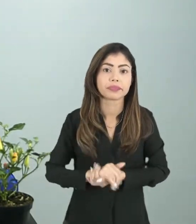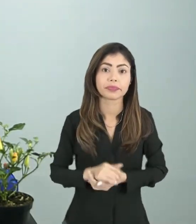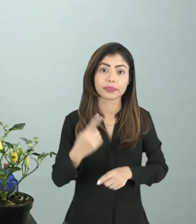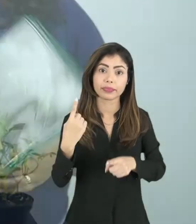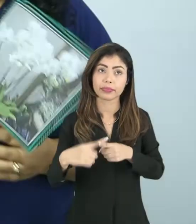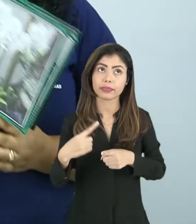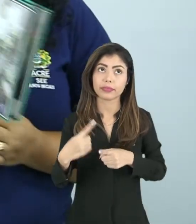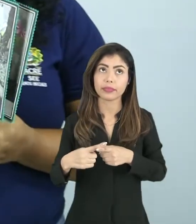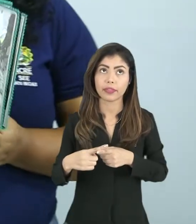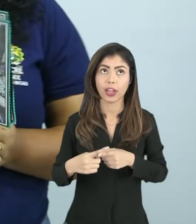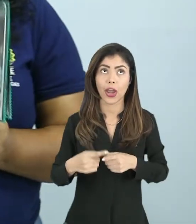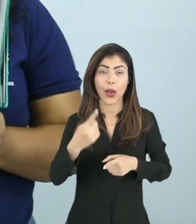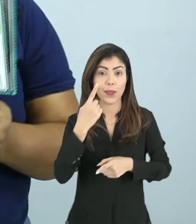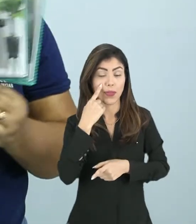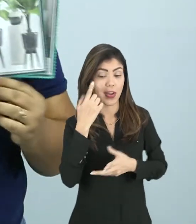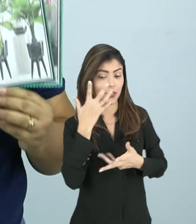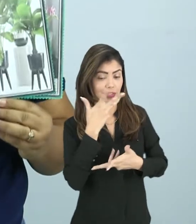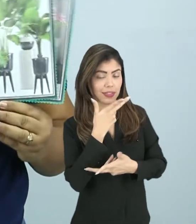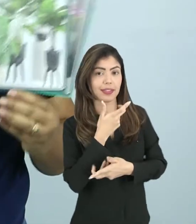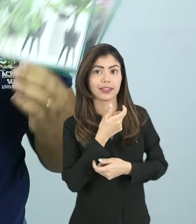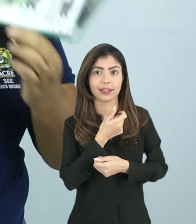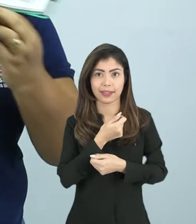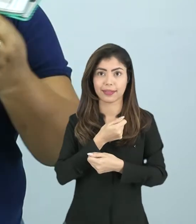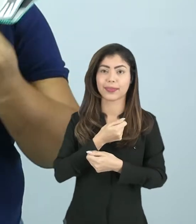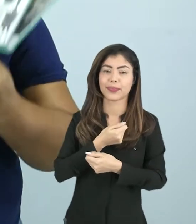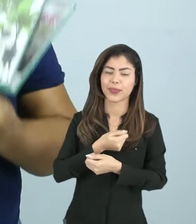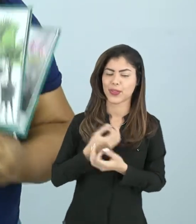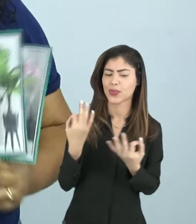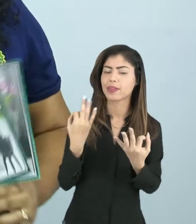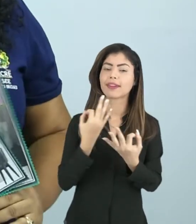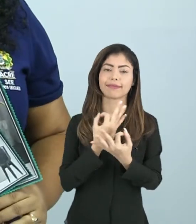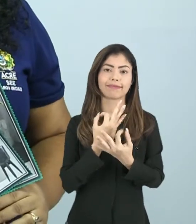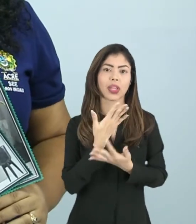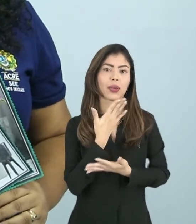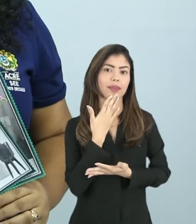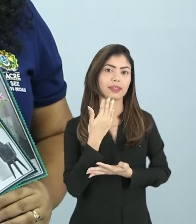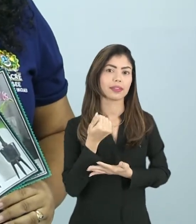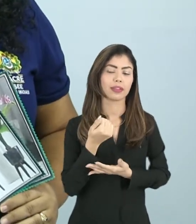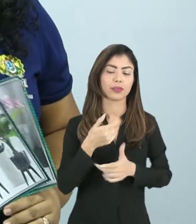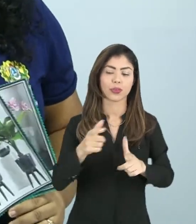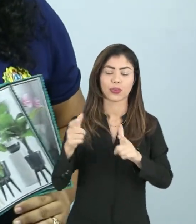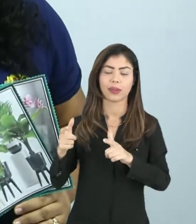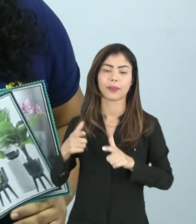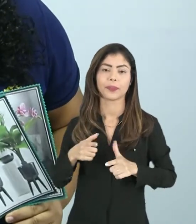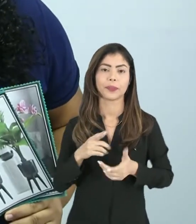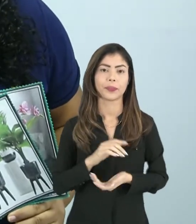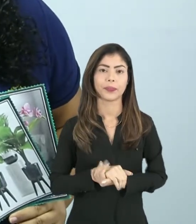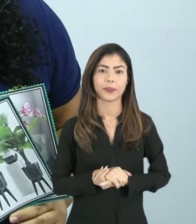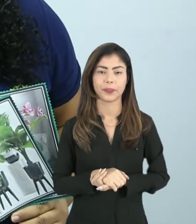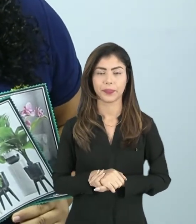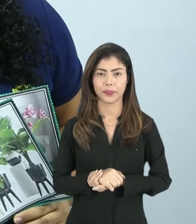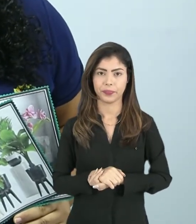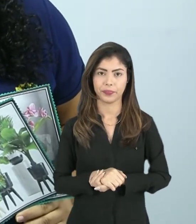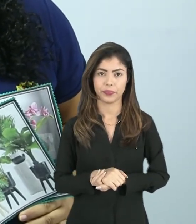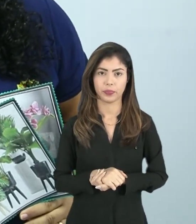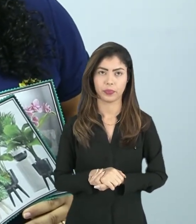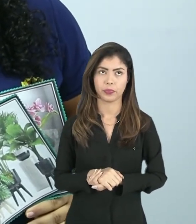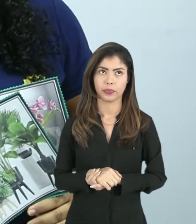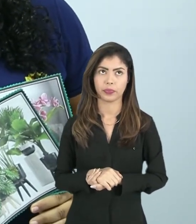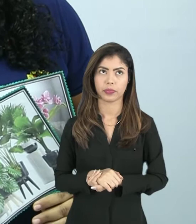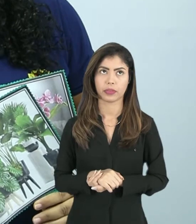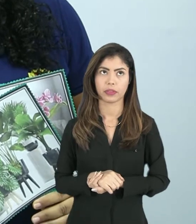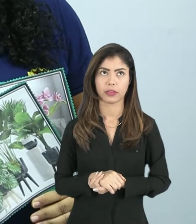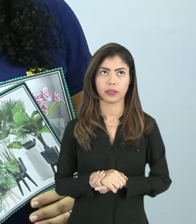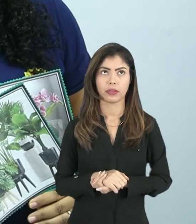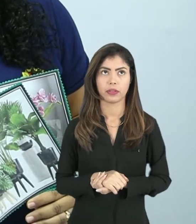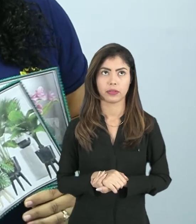Porque elas enfeitam, não é? Elas dão uma beleza a mais no ambiente. Então, eu vou colocar aqui mais uma.